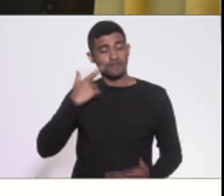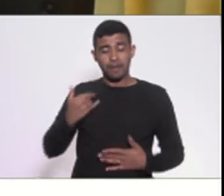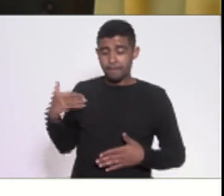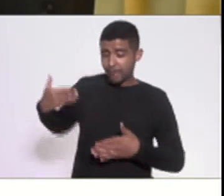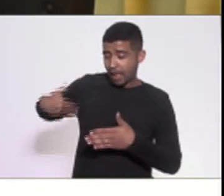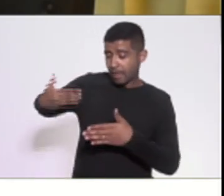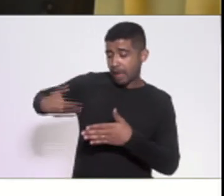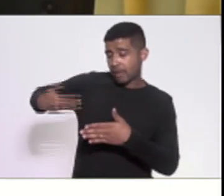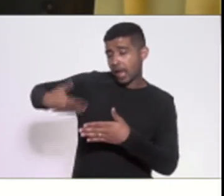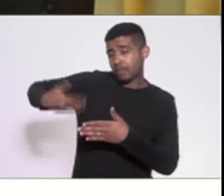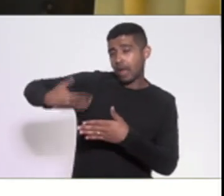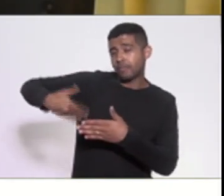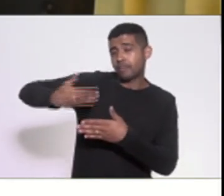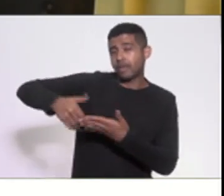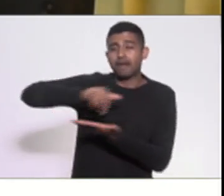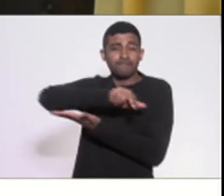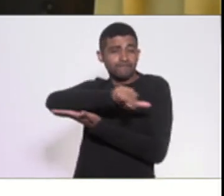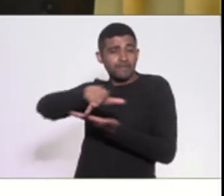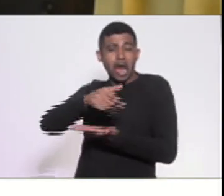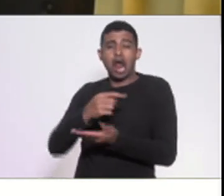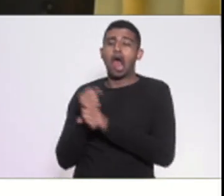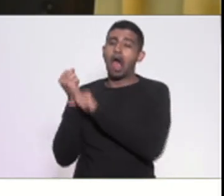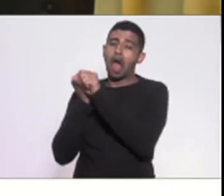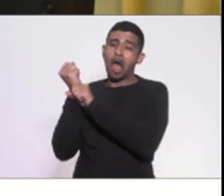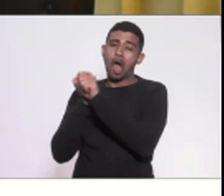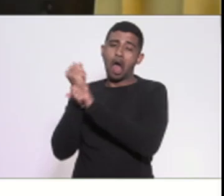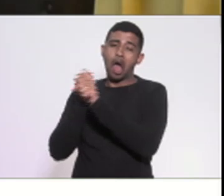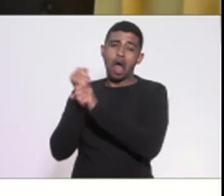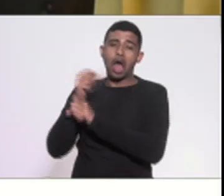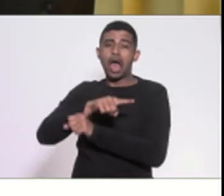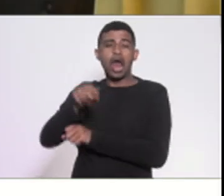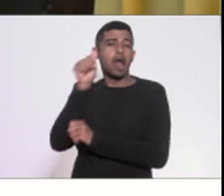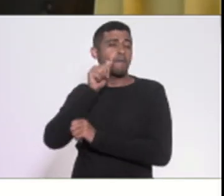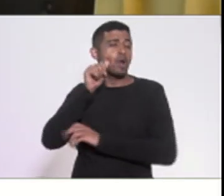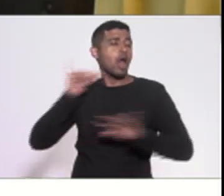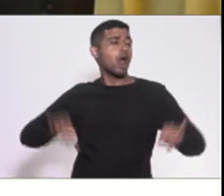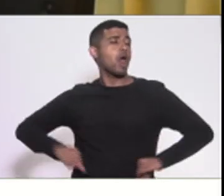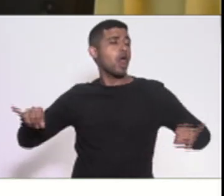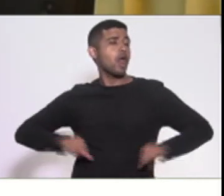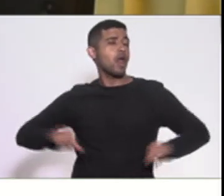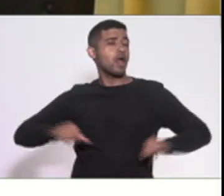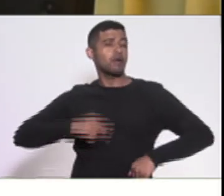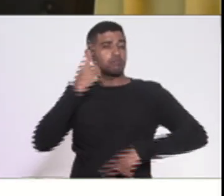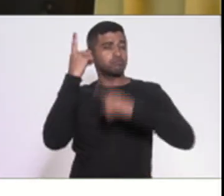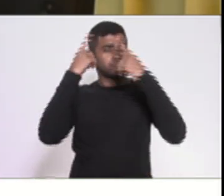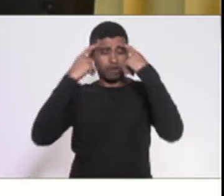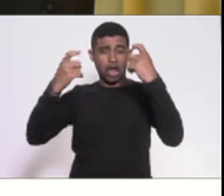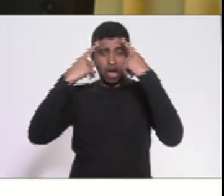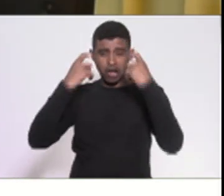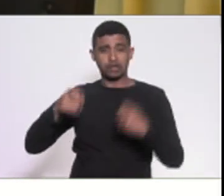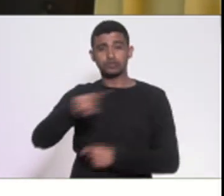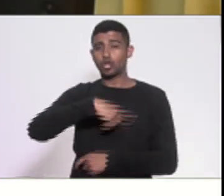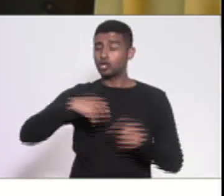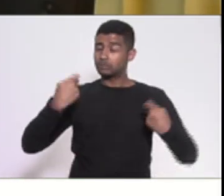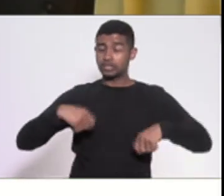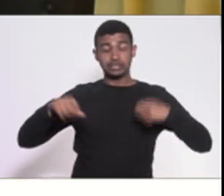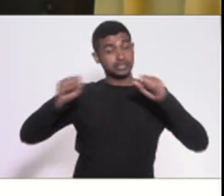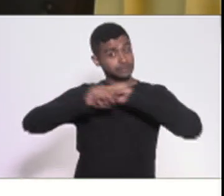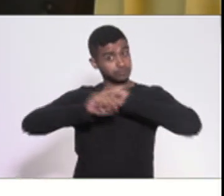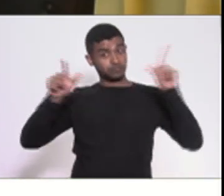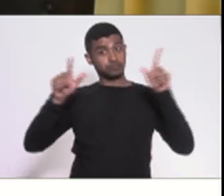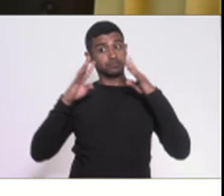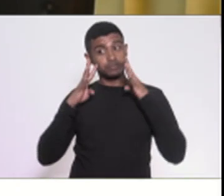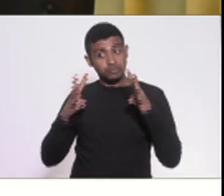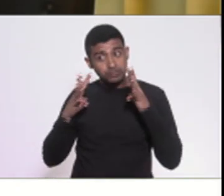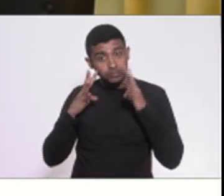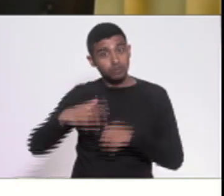longa cadeia de eventos violentos aos quais as mulheres são submetidas, é preciso olhar com atenção para os casos iniciais